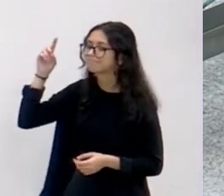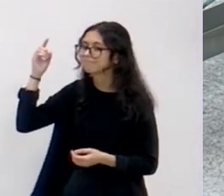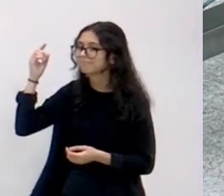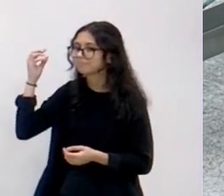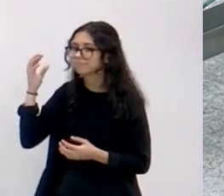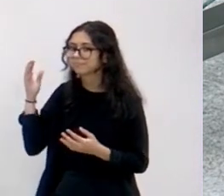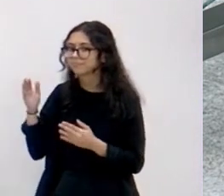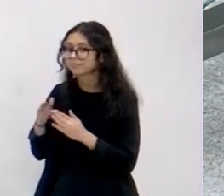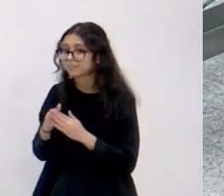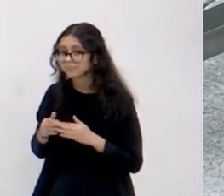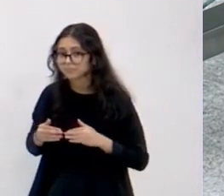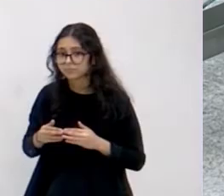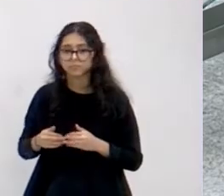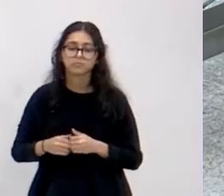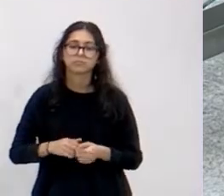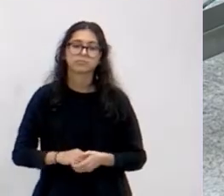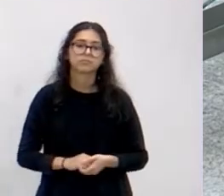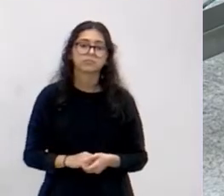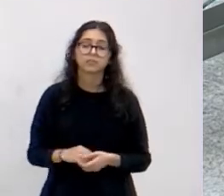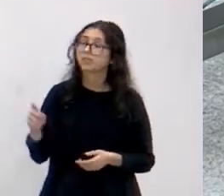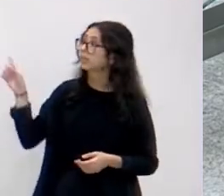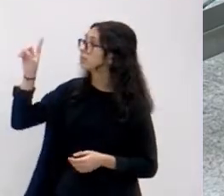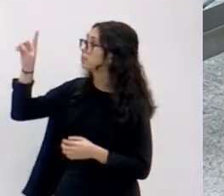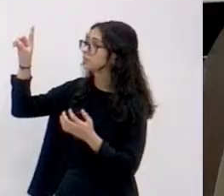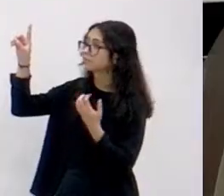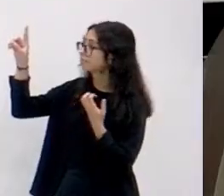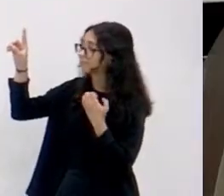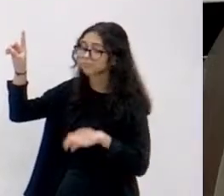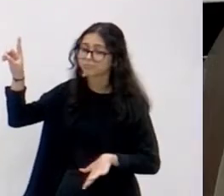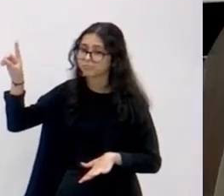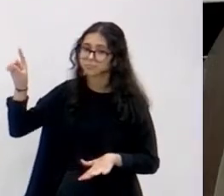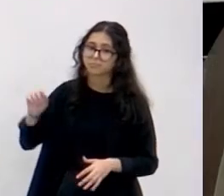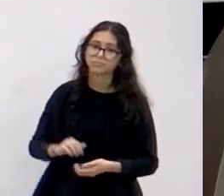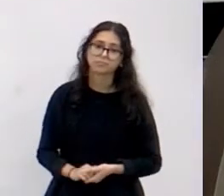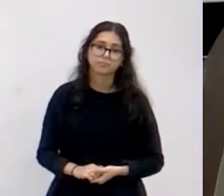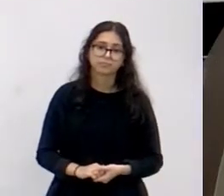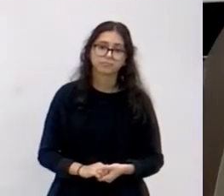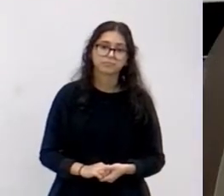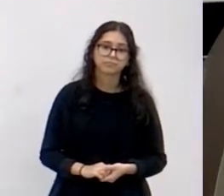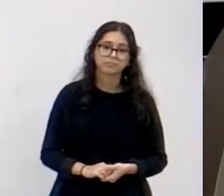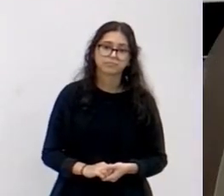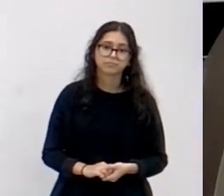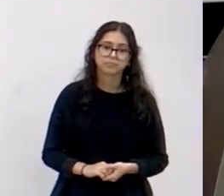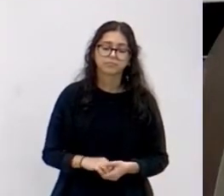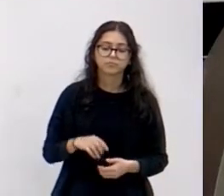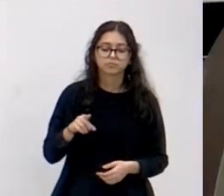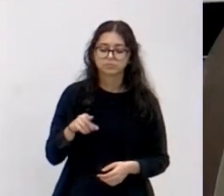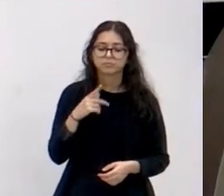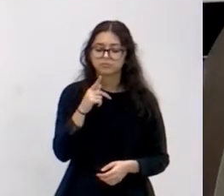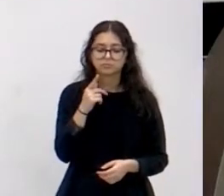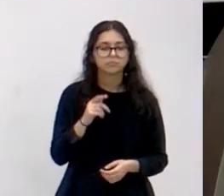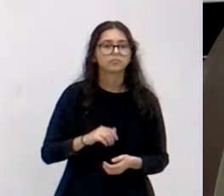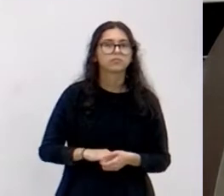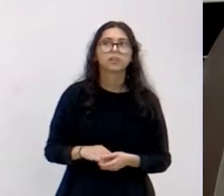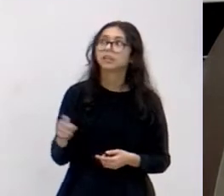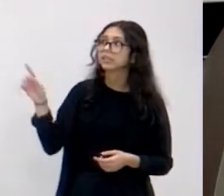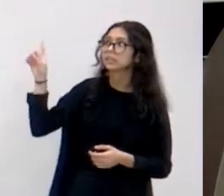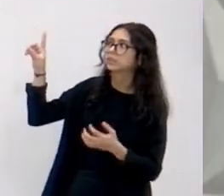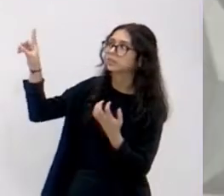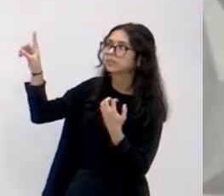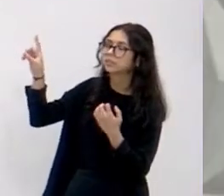Deus o pin pediu isso quem foi que ele pediu isso você tá dizendo que é coisa de Deus mas na verdade é seu desejo